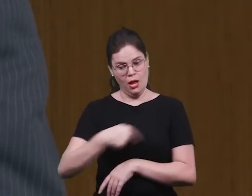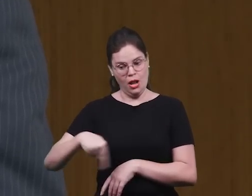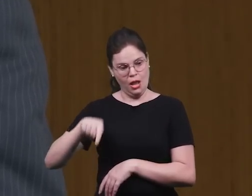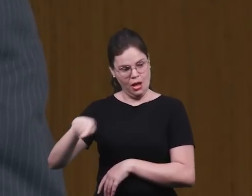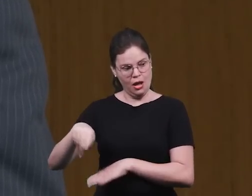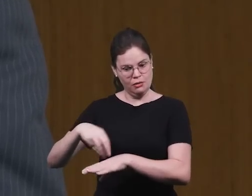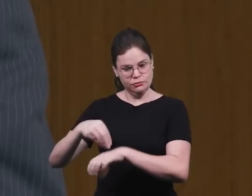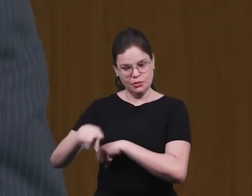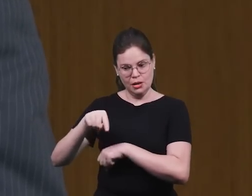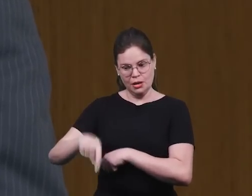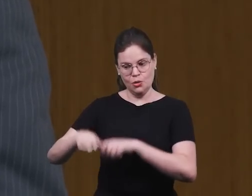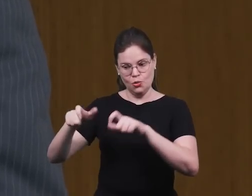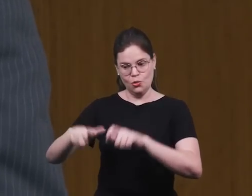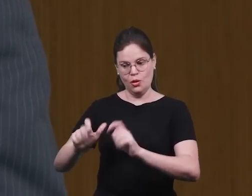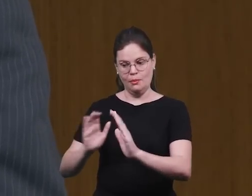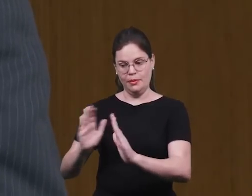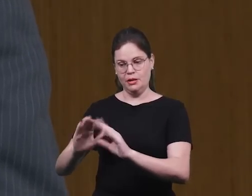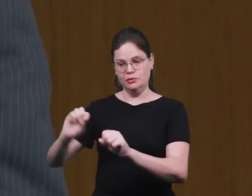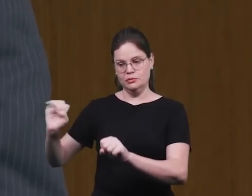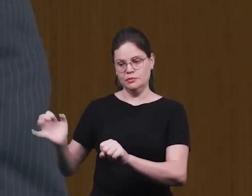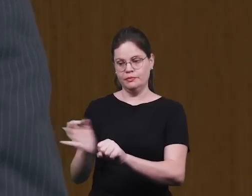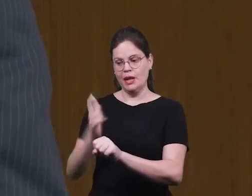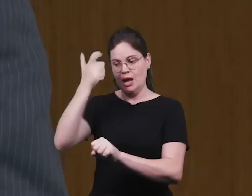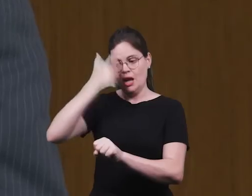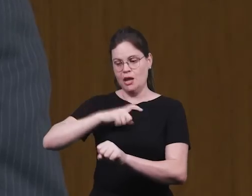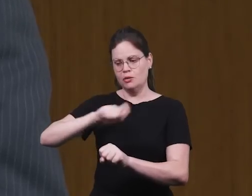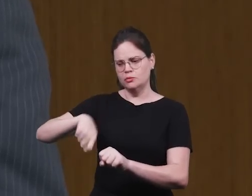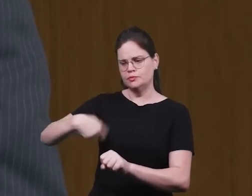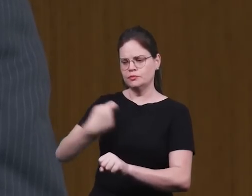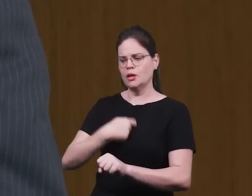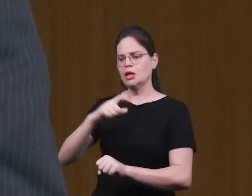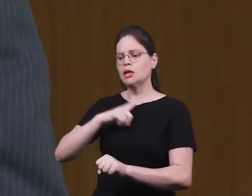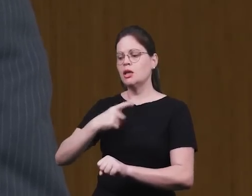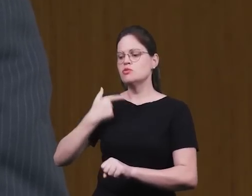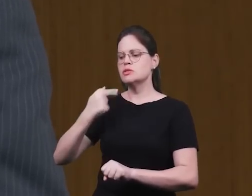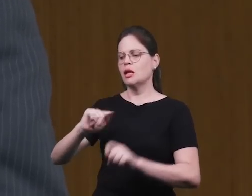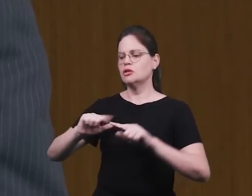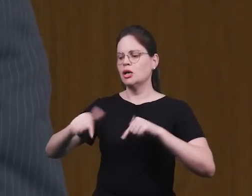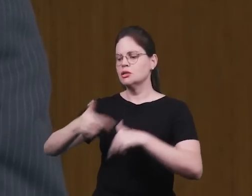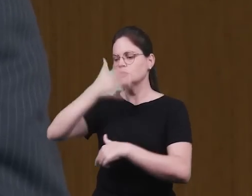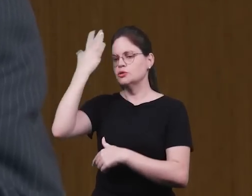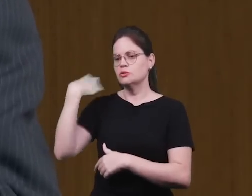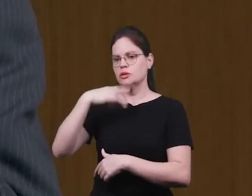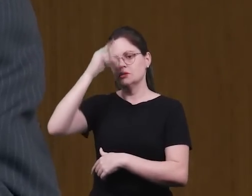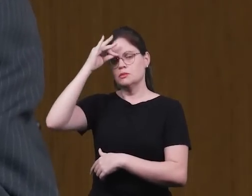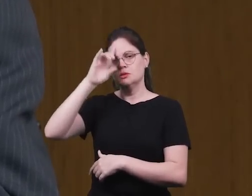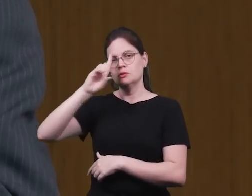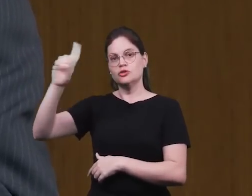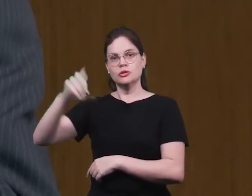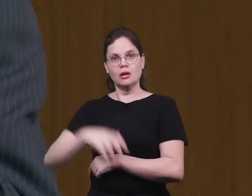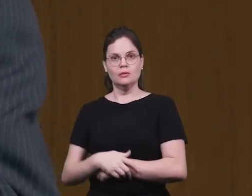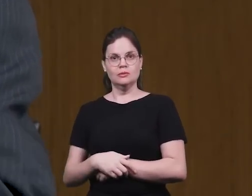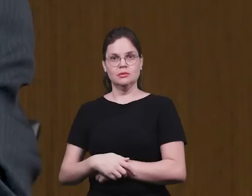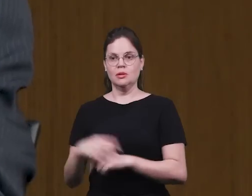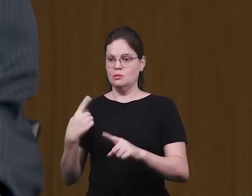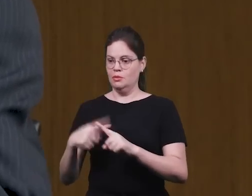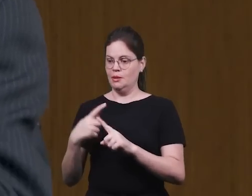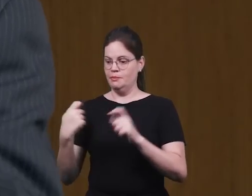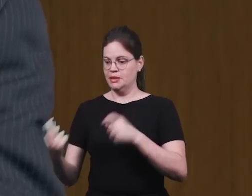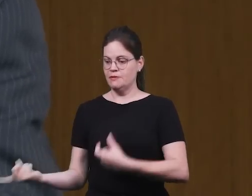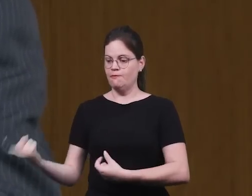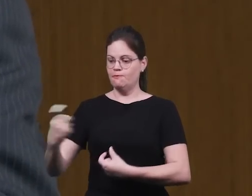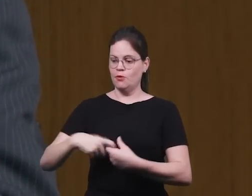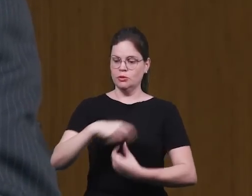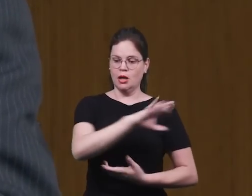aqui quem está falando é aquele que tem os 7 Espíritos de Deus. Por quê? Porque precisava agora retomar, voltar